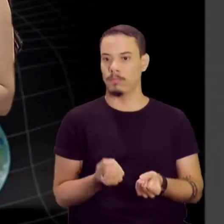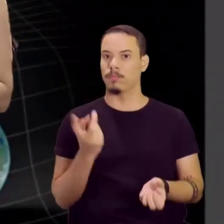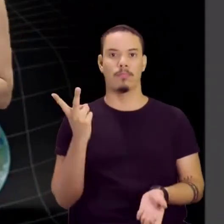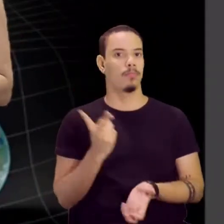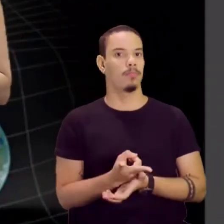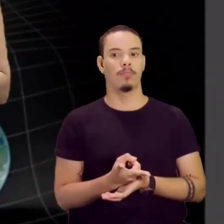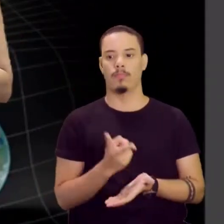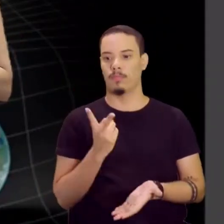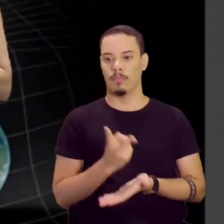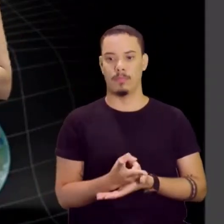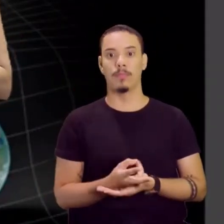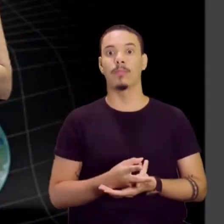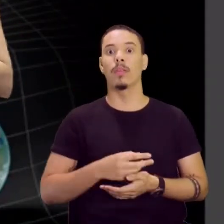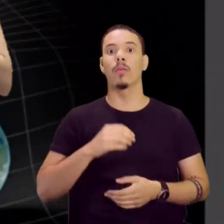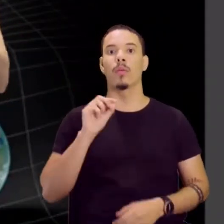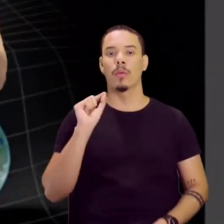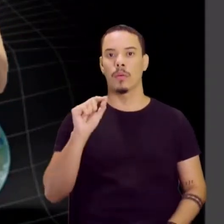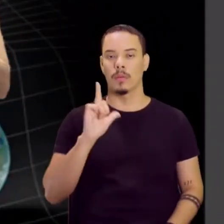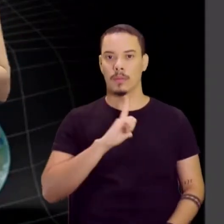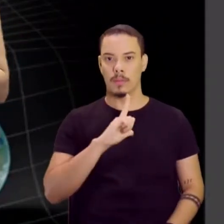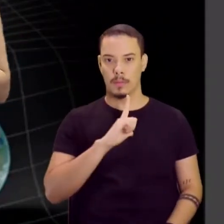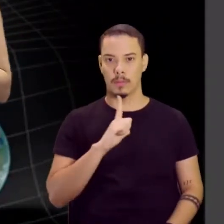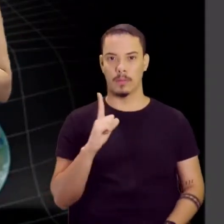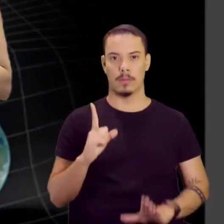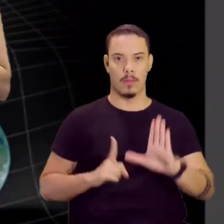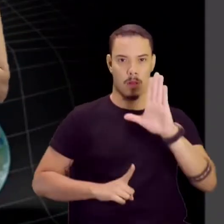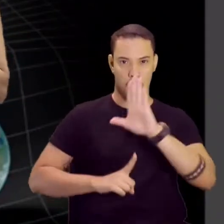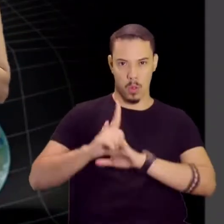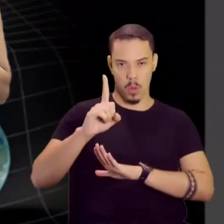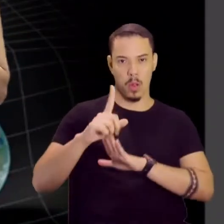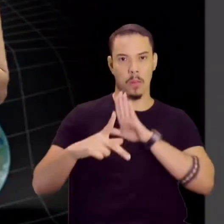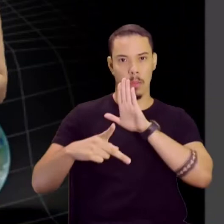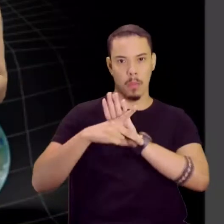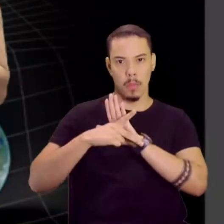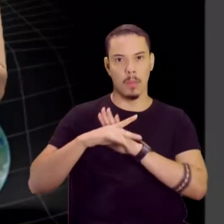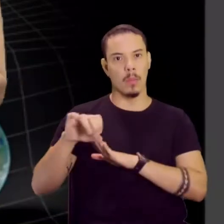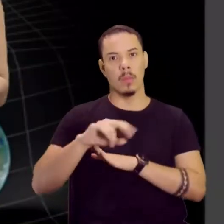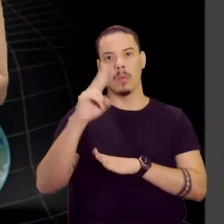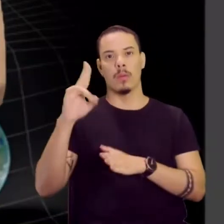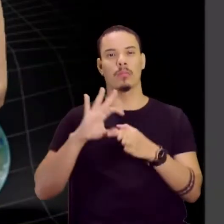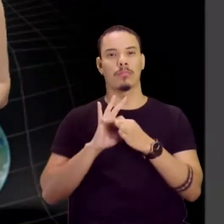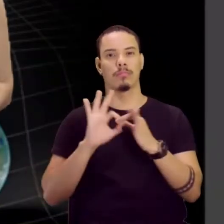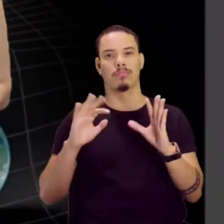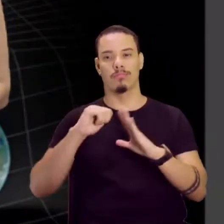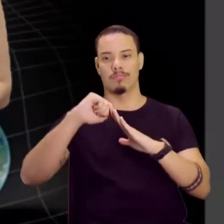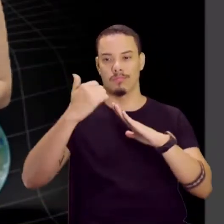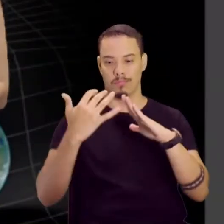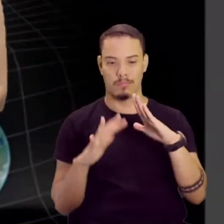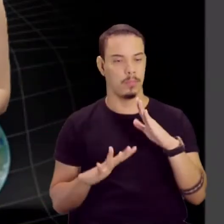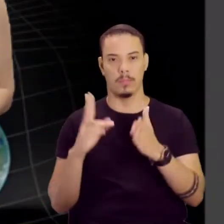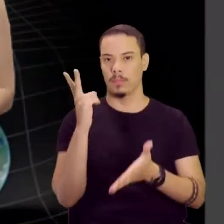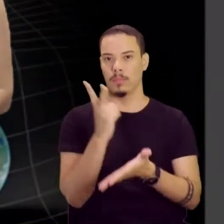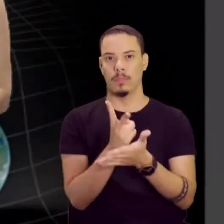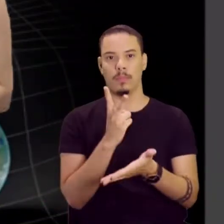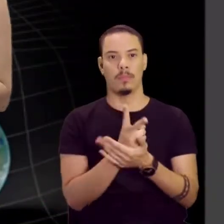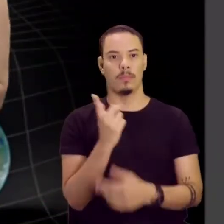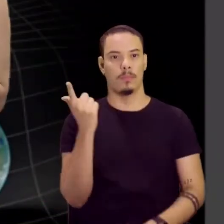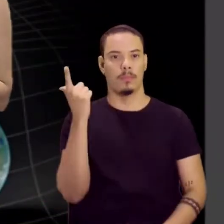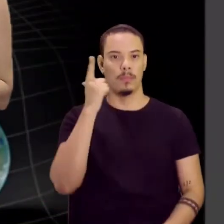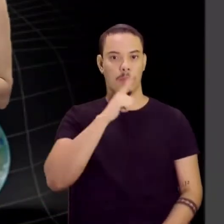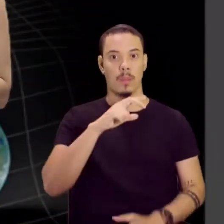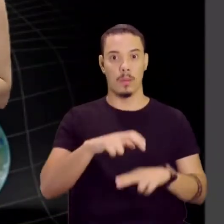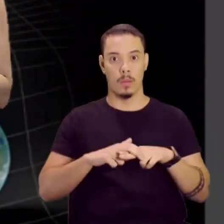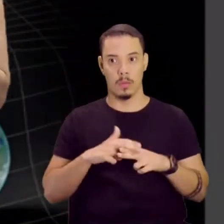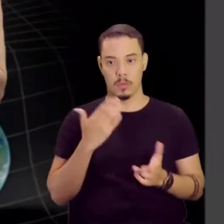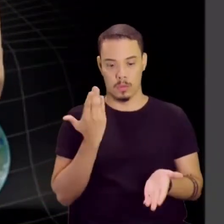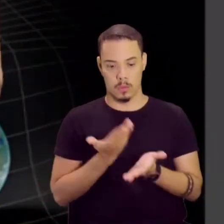Justamente. Né? Então, toda vez que ele tiver uma certa altura aí da superfície e ele estiver em queda, ele sempre vai ser atraído para a superfície. Então, a gente está estudando